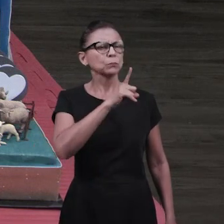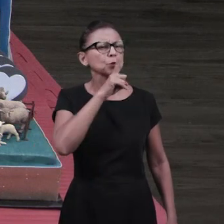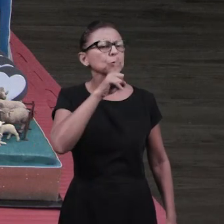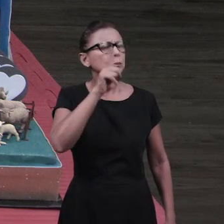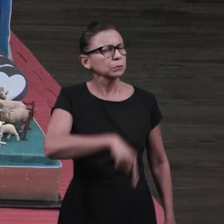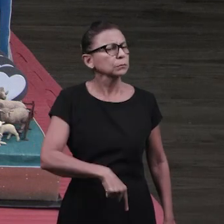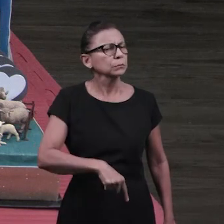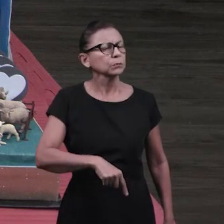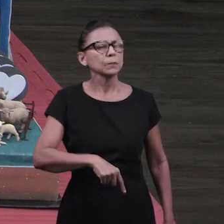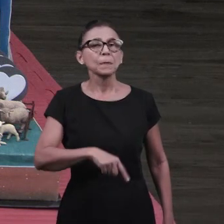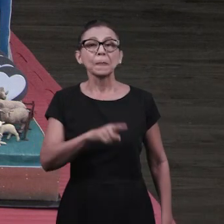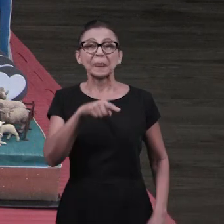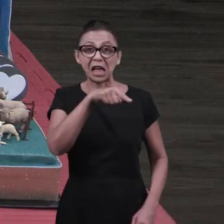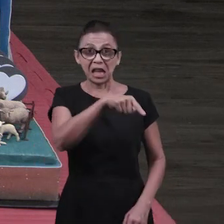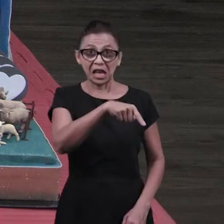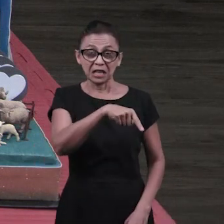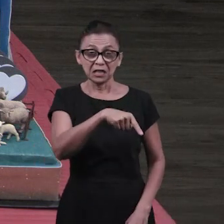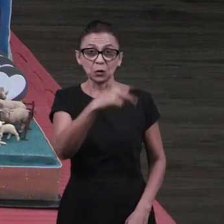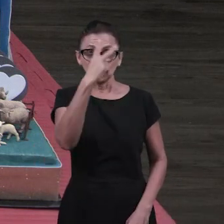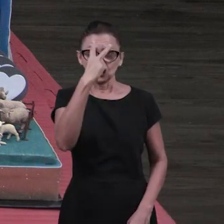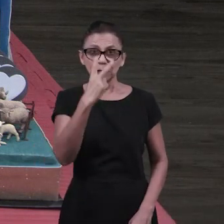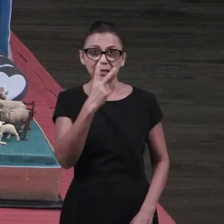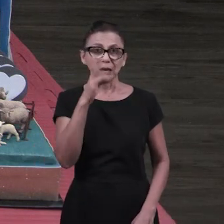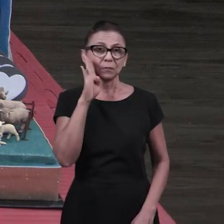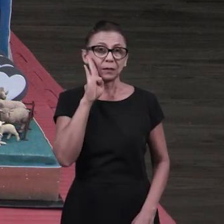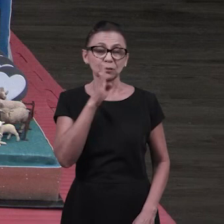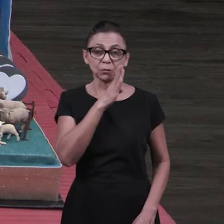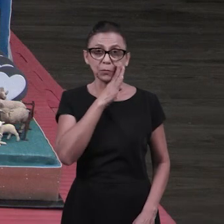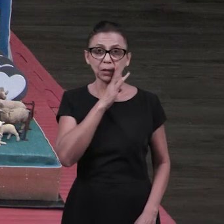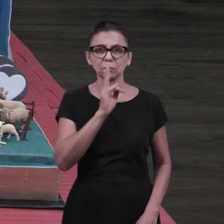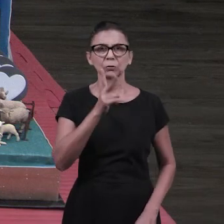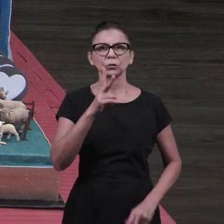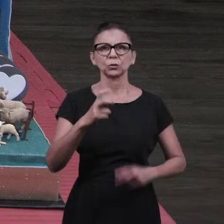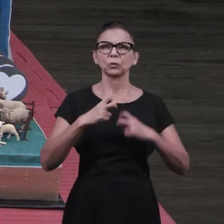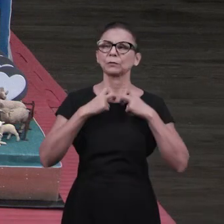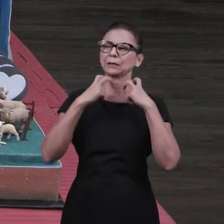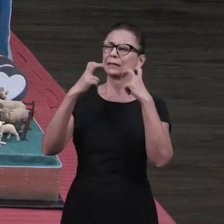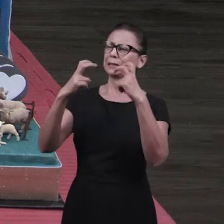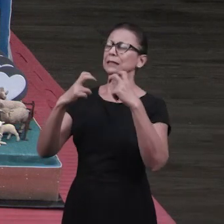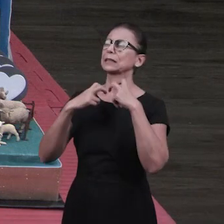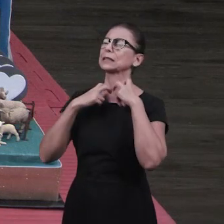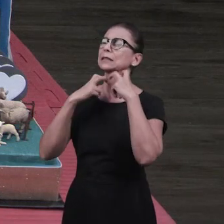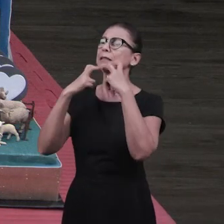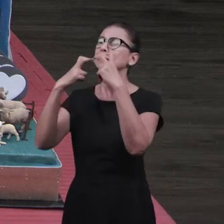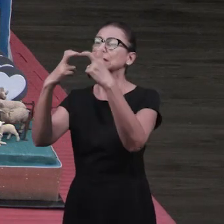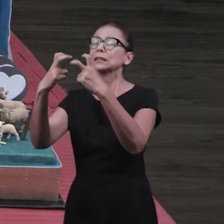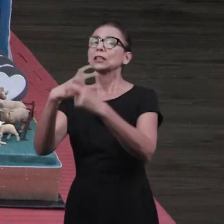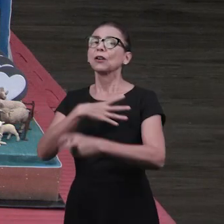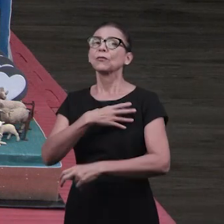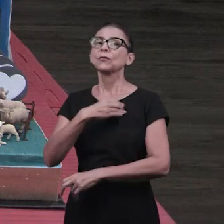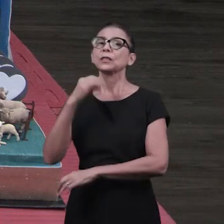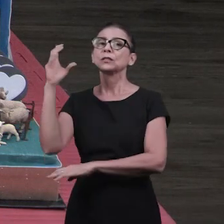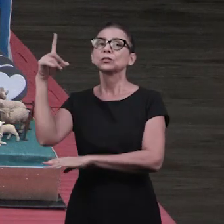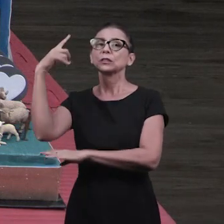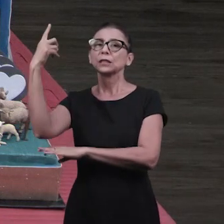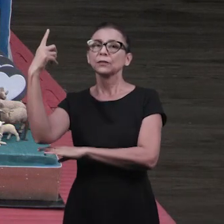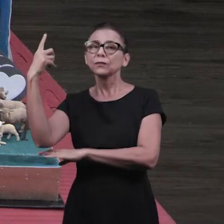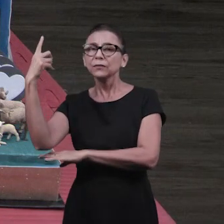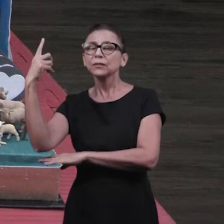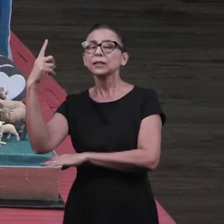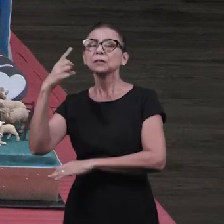de clamar, ele continuou falando cada vez mais alto: Jesus, filho de Davi,